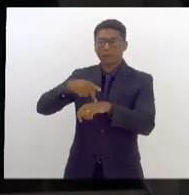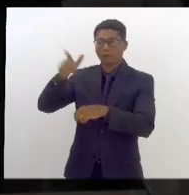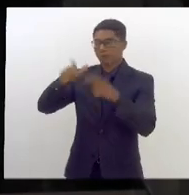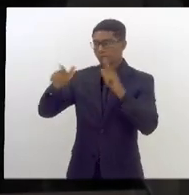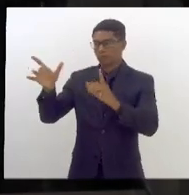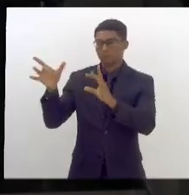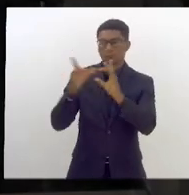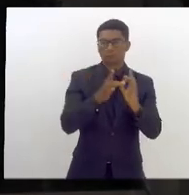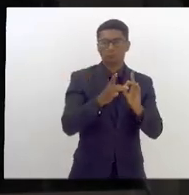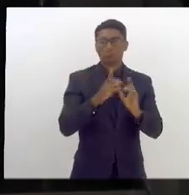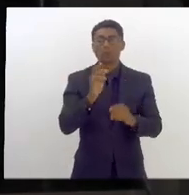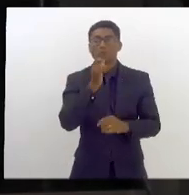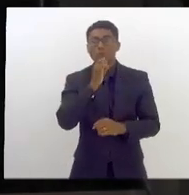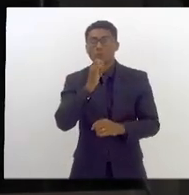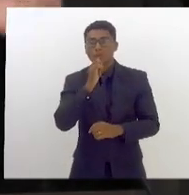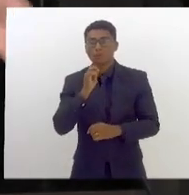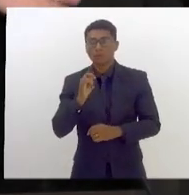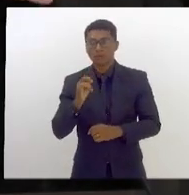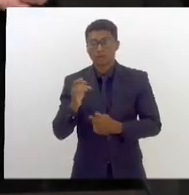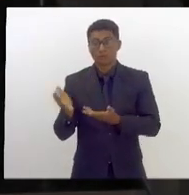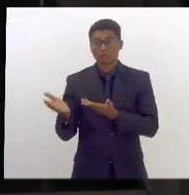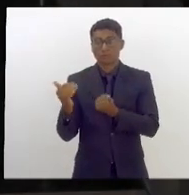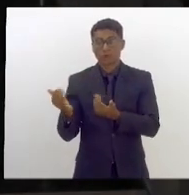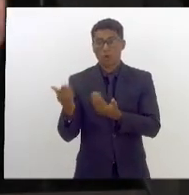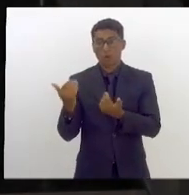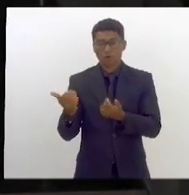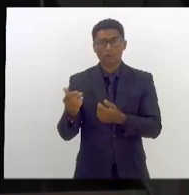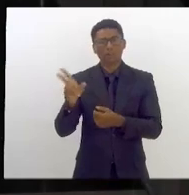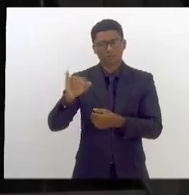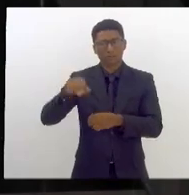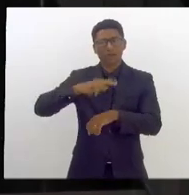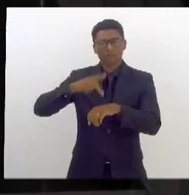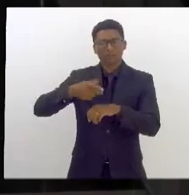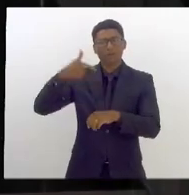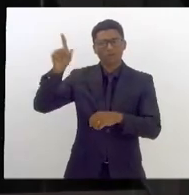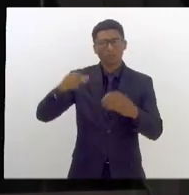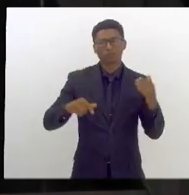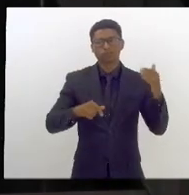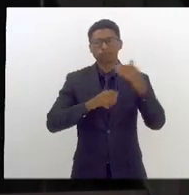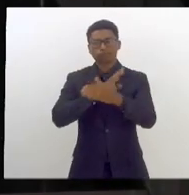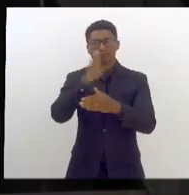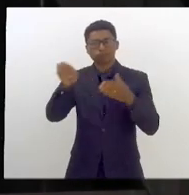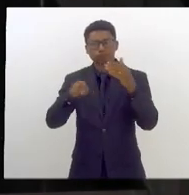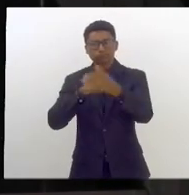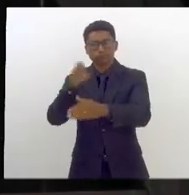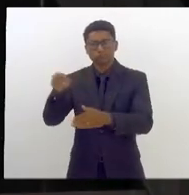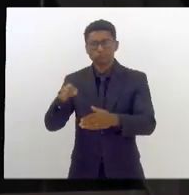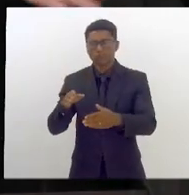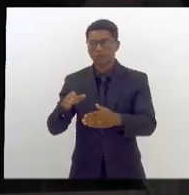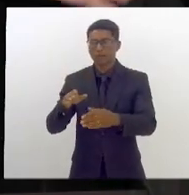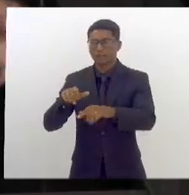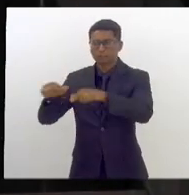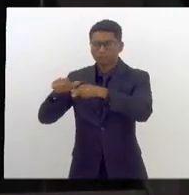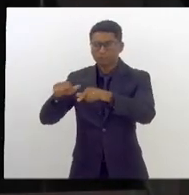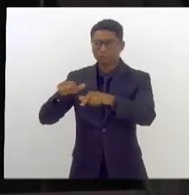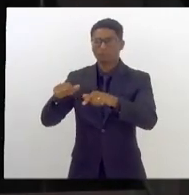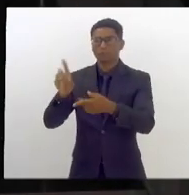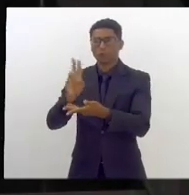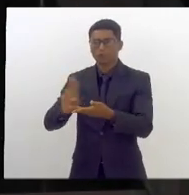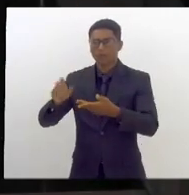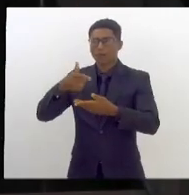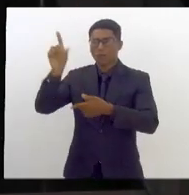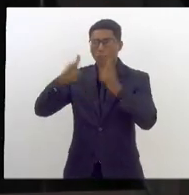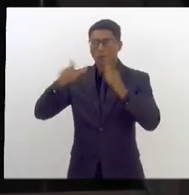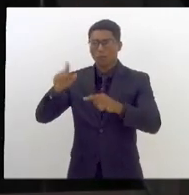Ciências sem Fronteiras Vamos botar até jovens indo para o exterior fazer cooperação Internacional na área da ciência na área na área acadêmica Enfim